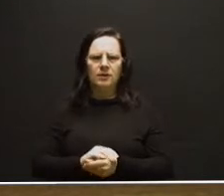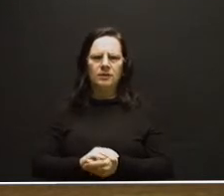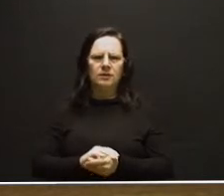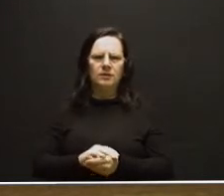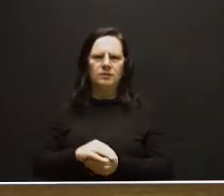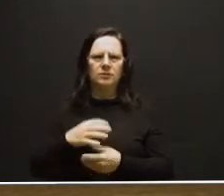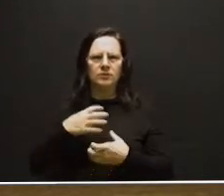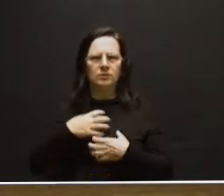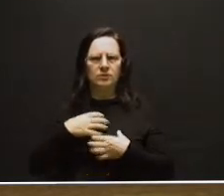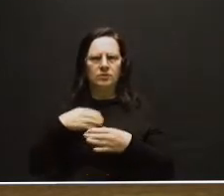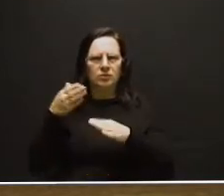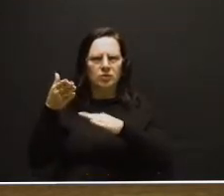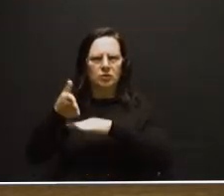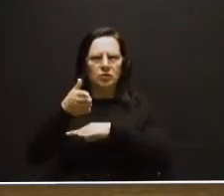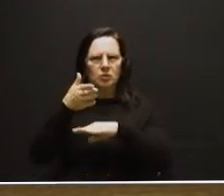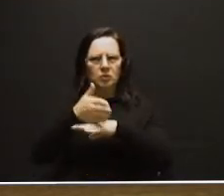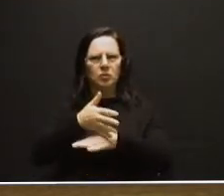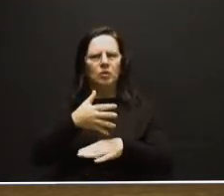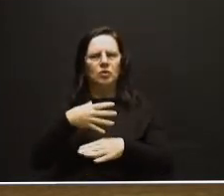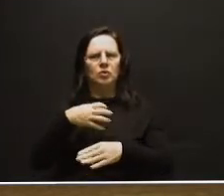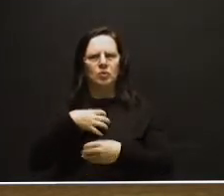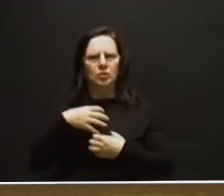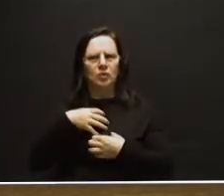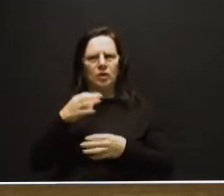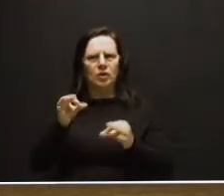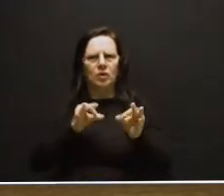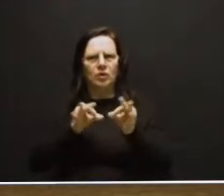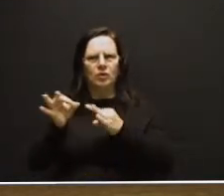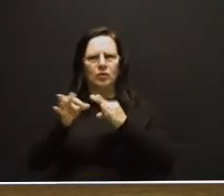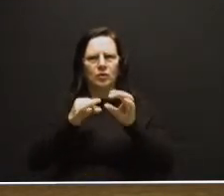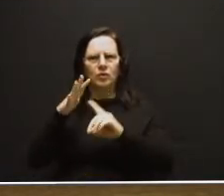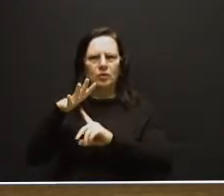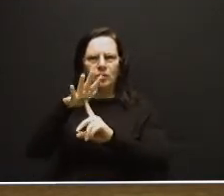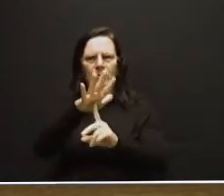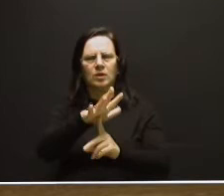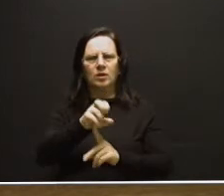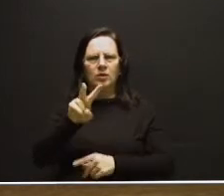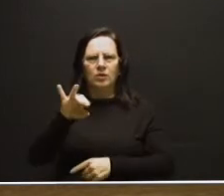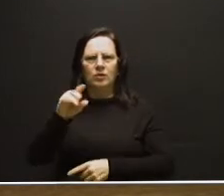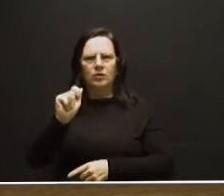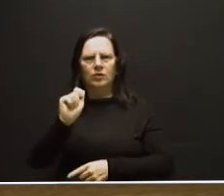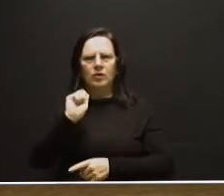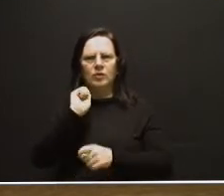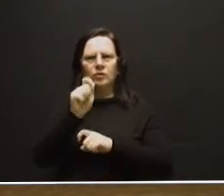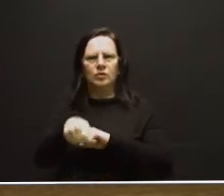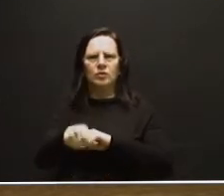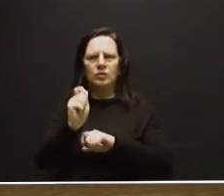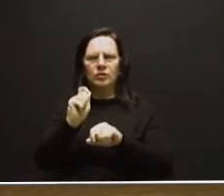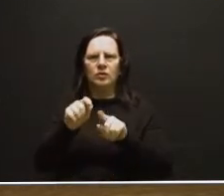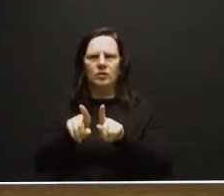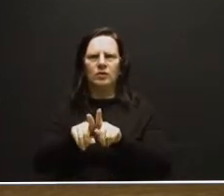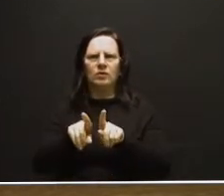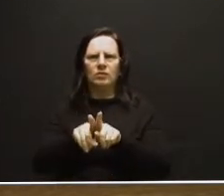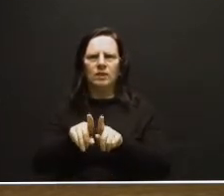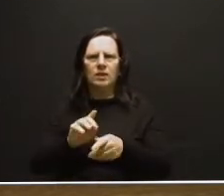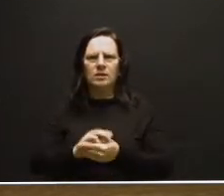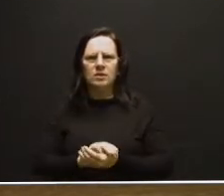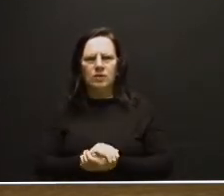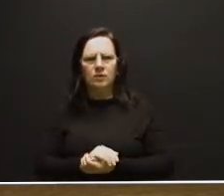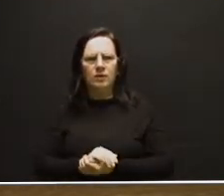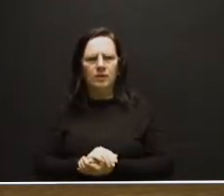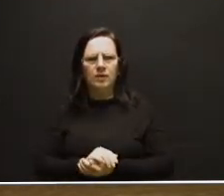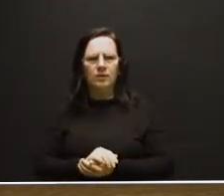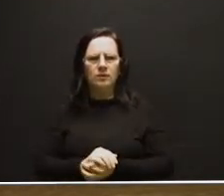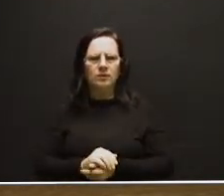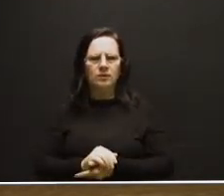forma participou daquela reforma na pracinha da vila dos pescadores e quero também aqui como seu companheiro de casa